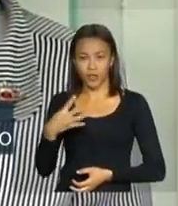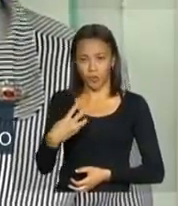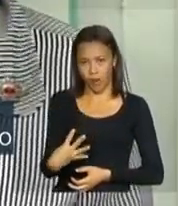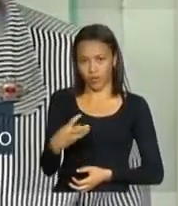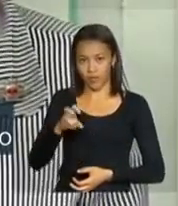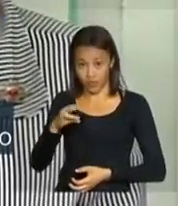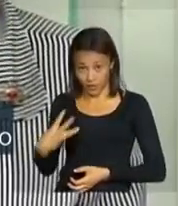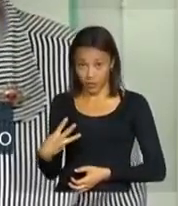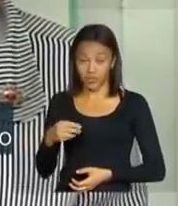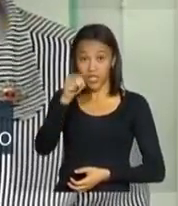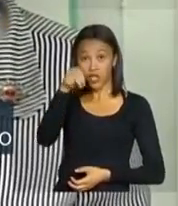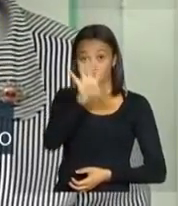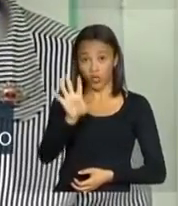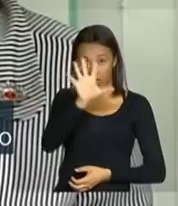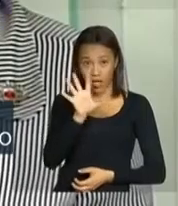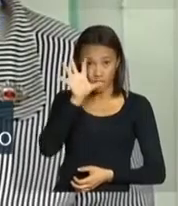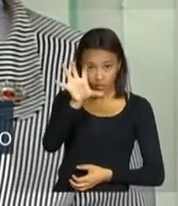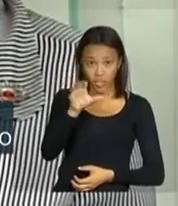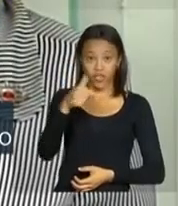43%, Nordeste,